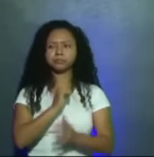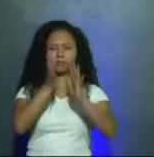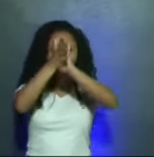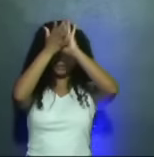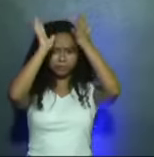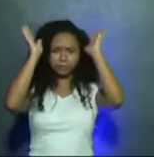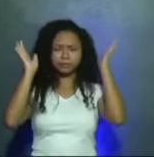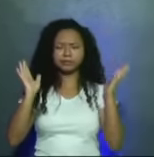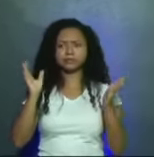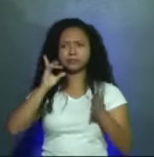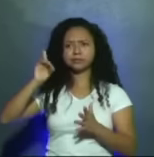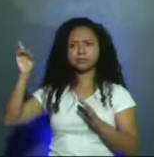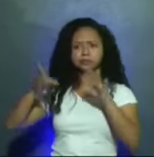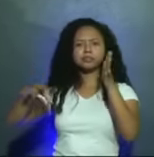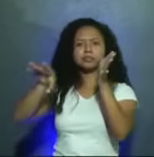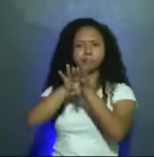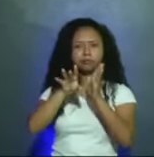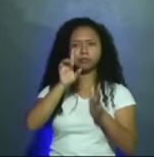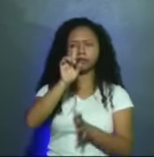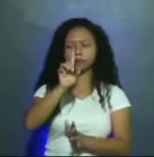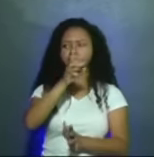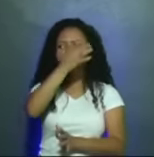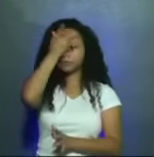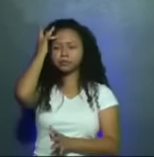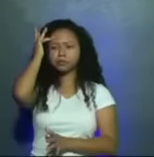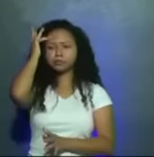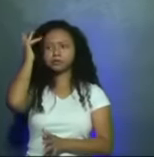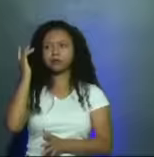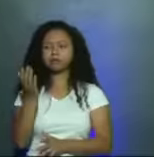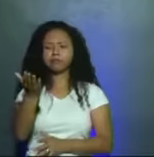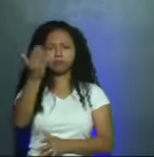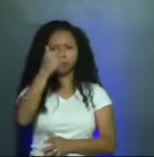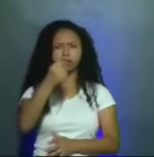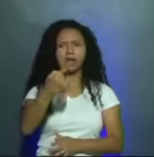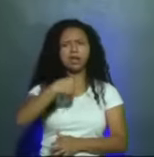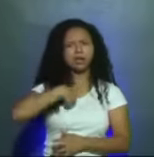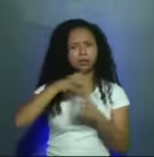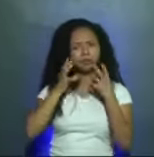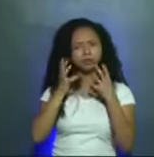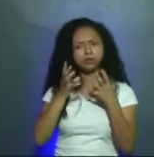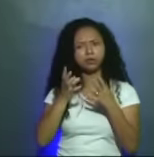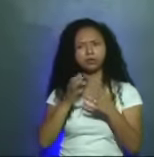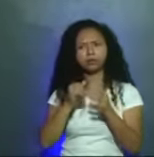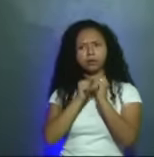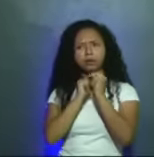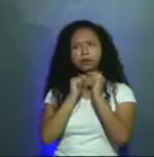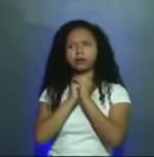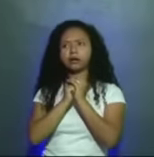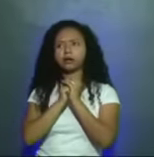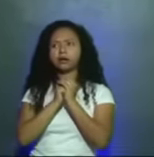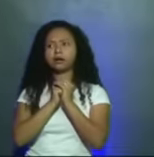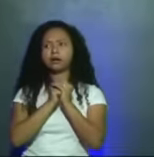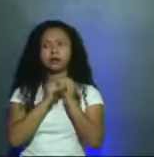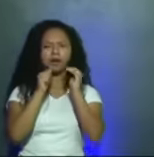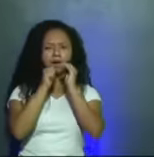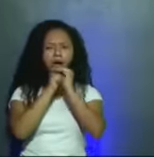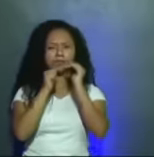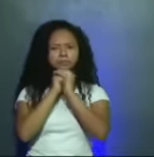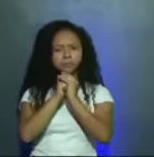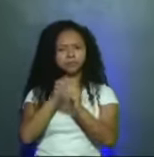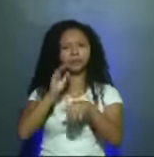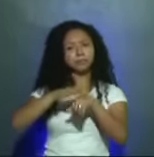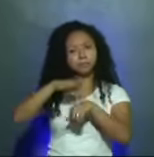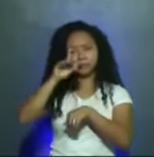Deus. Mais alguém para salvação, venha, venham até aqui, eu quero orar com vocês. Deus está falando, amém, glória a Deus,